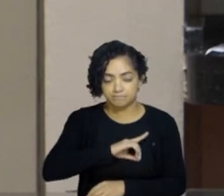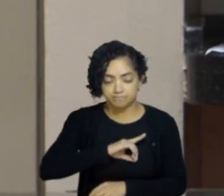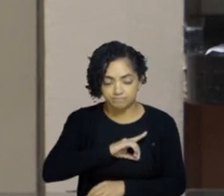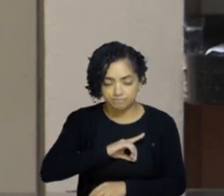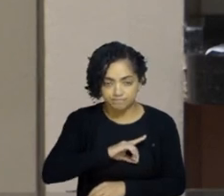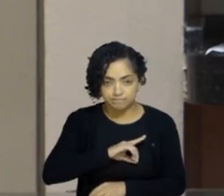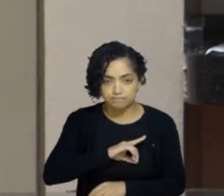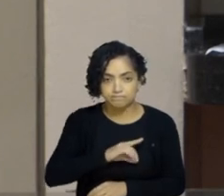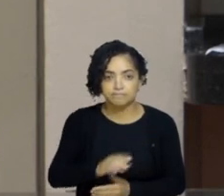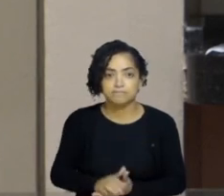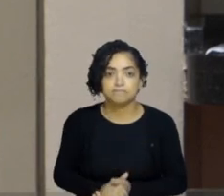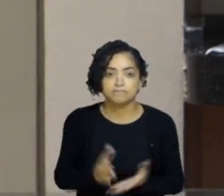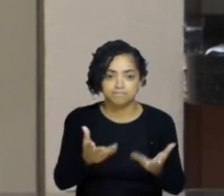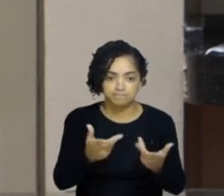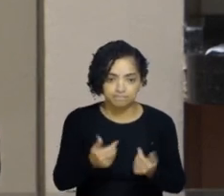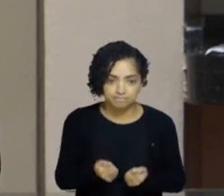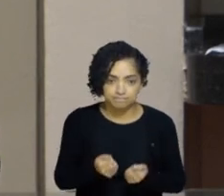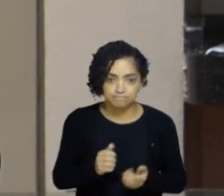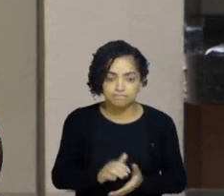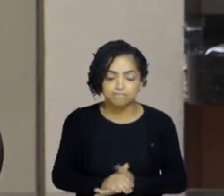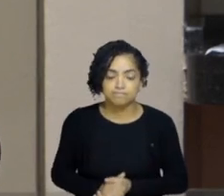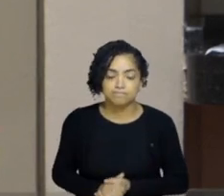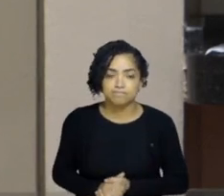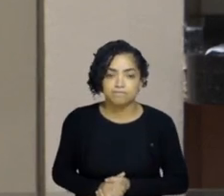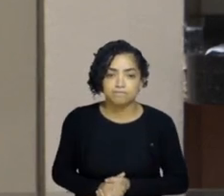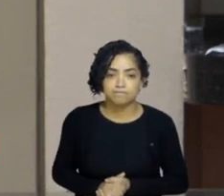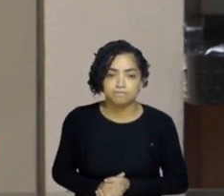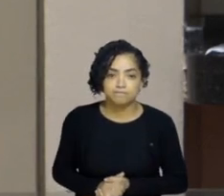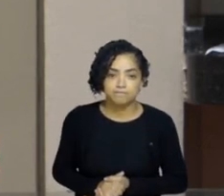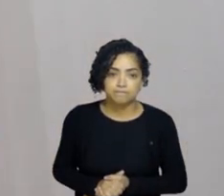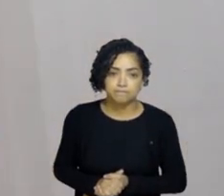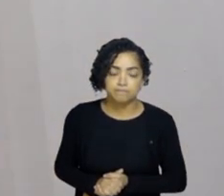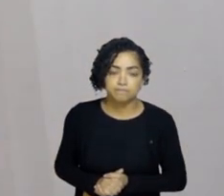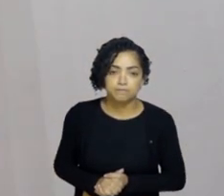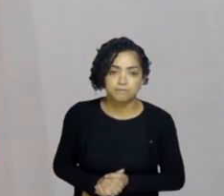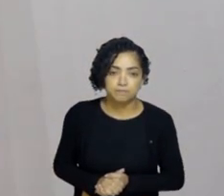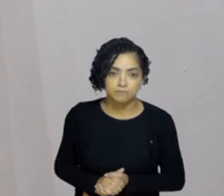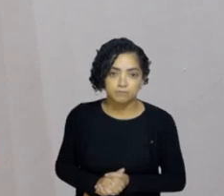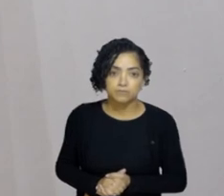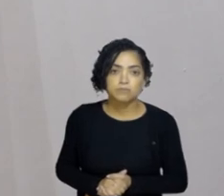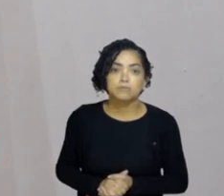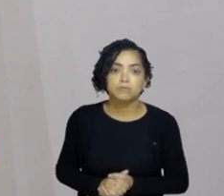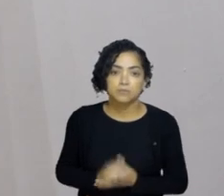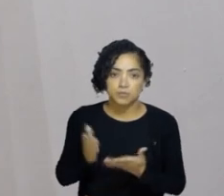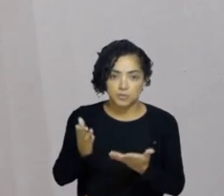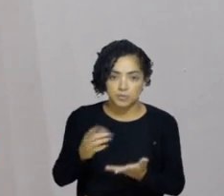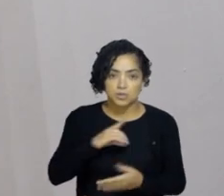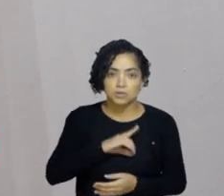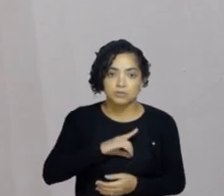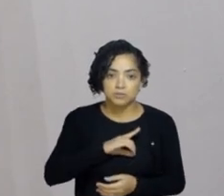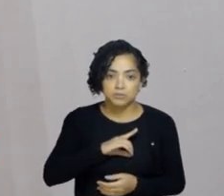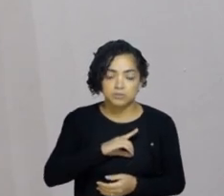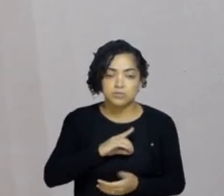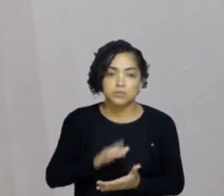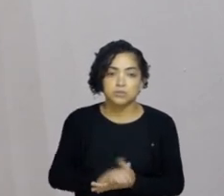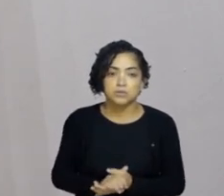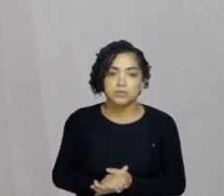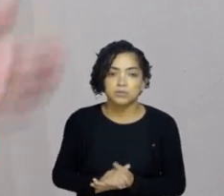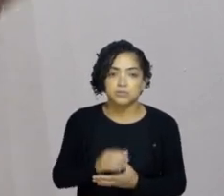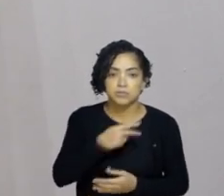comando da Polícia Civil de Santa Catarina. Com a palavra, o delegado Ulisses Gabriel. Excelentíssimo senhor deputado estadual Egídio